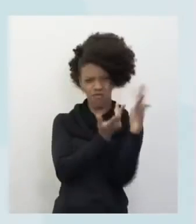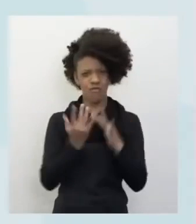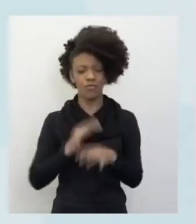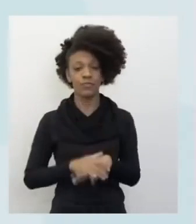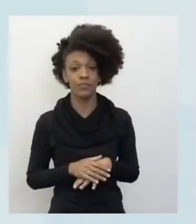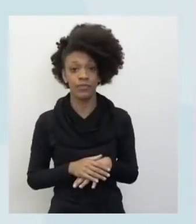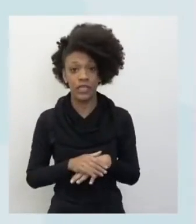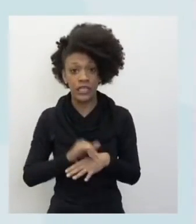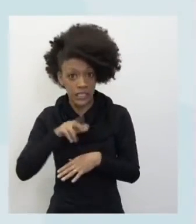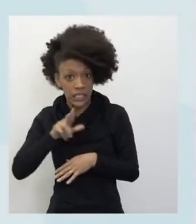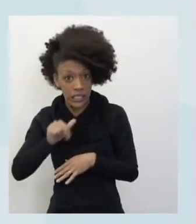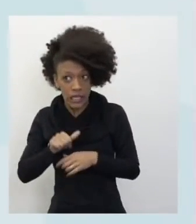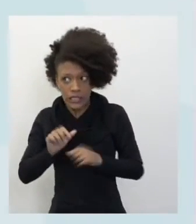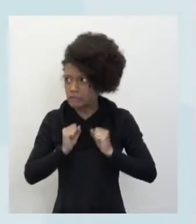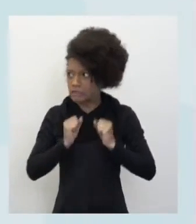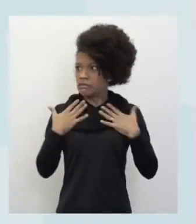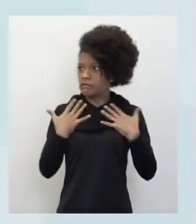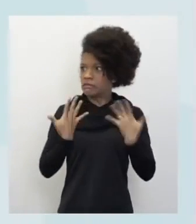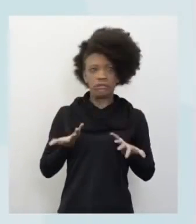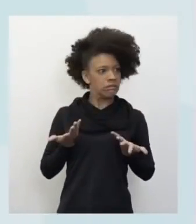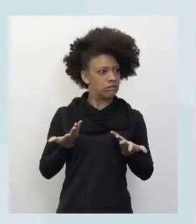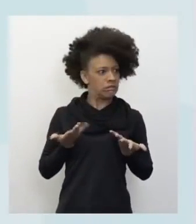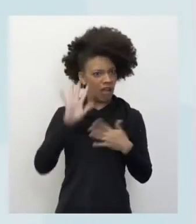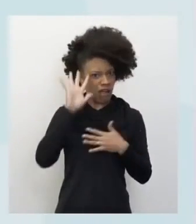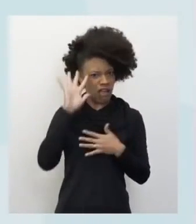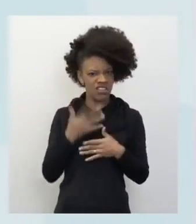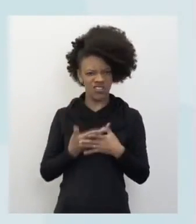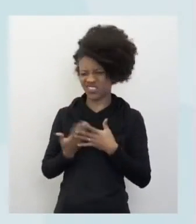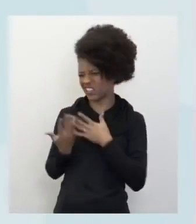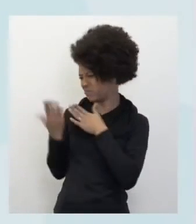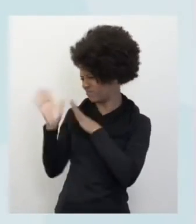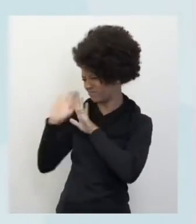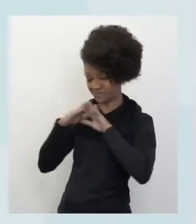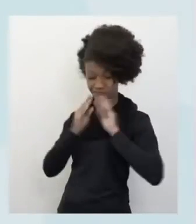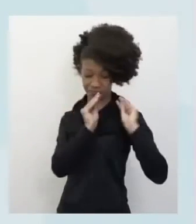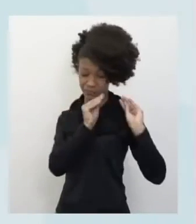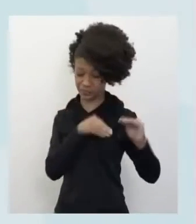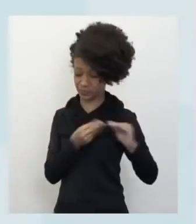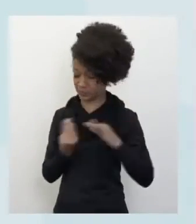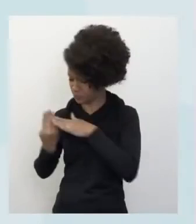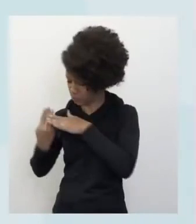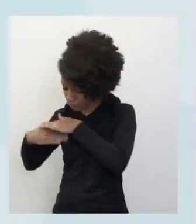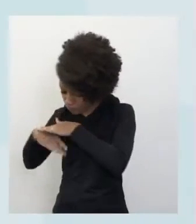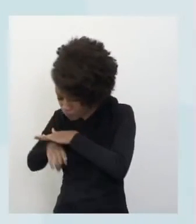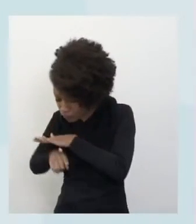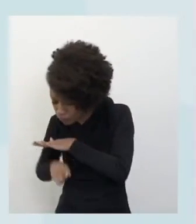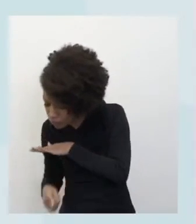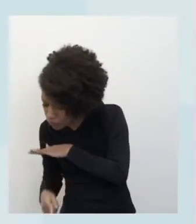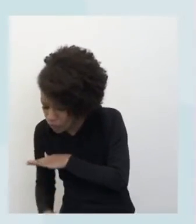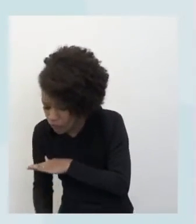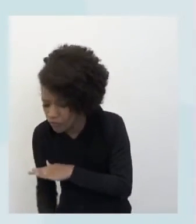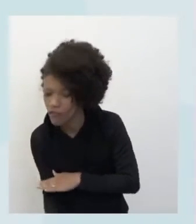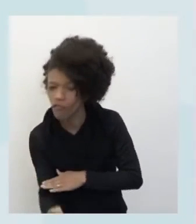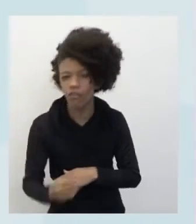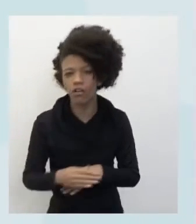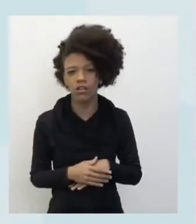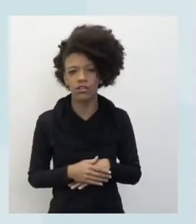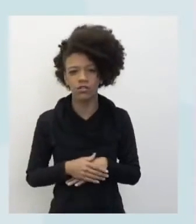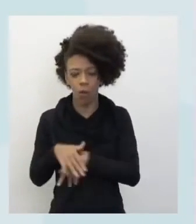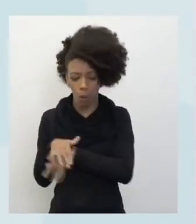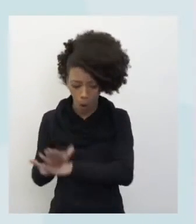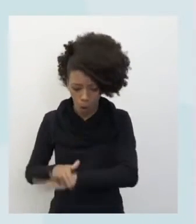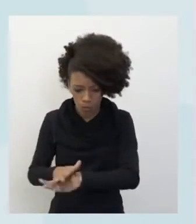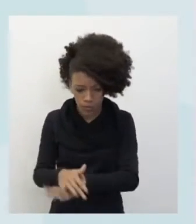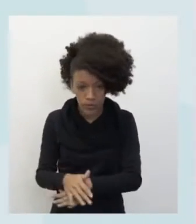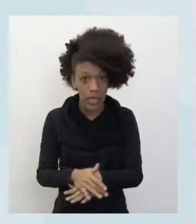Yara, assustada, resolveu se recolher no fundo do rio. Andava triste. Soube por fontes seguras